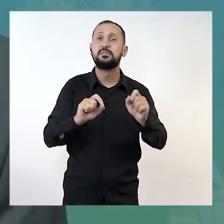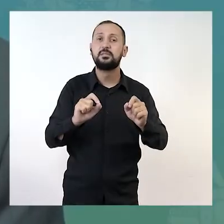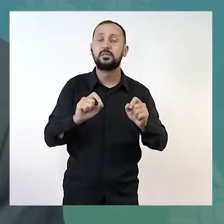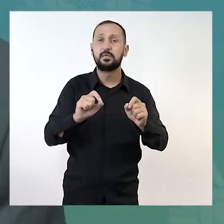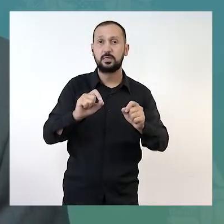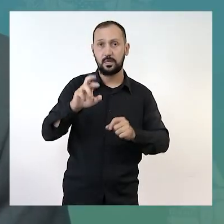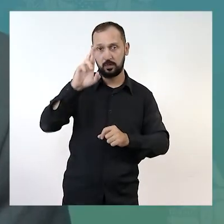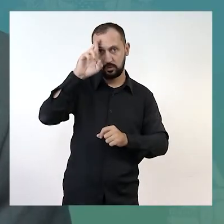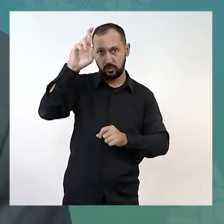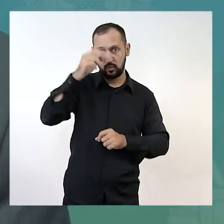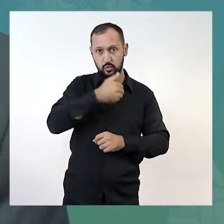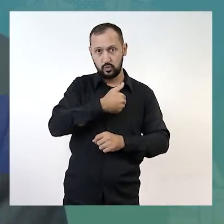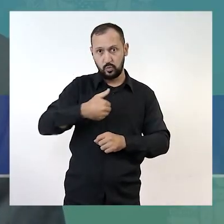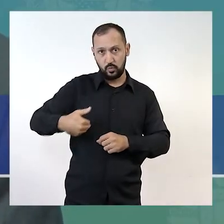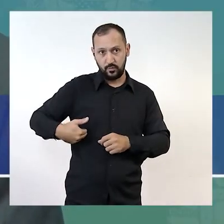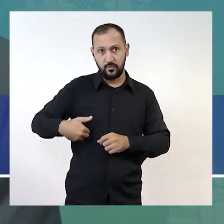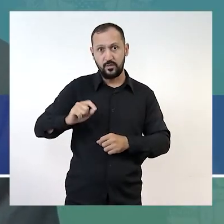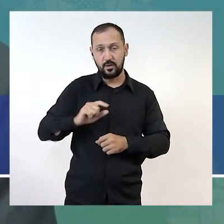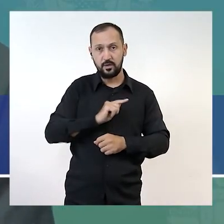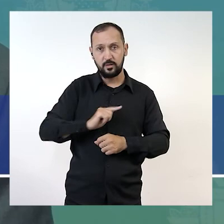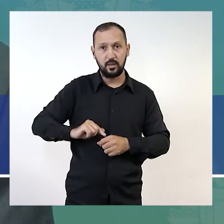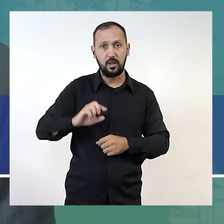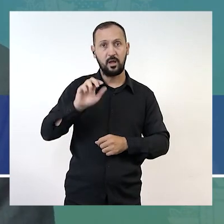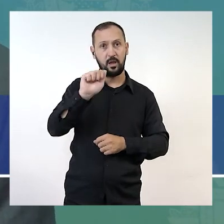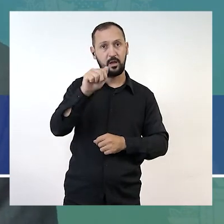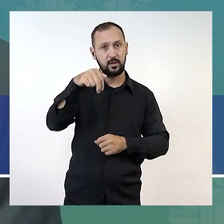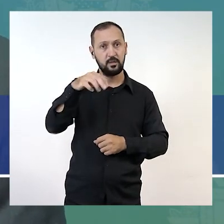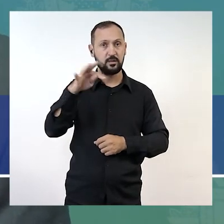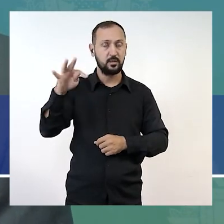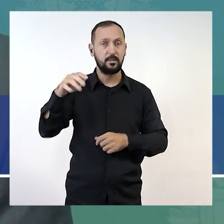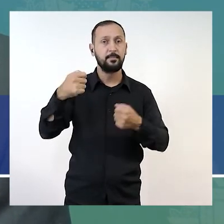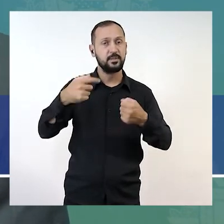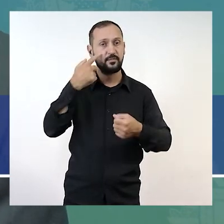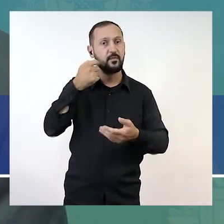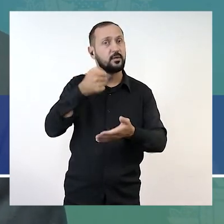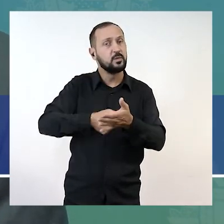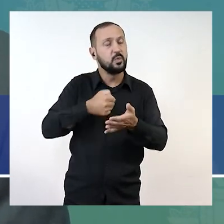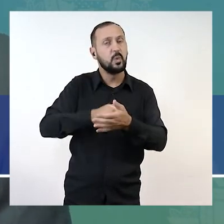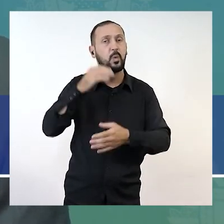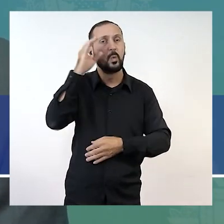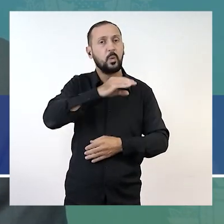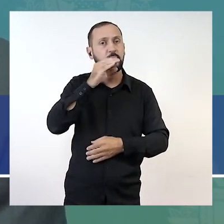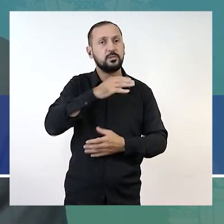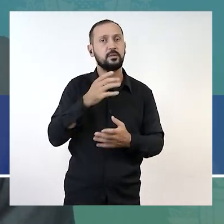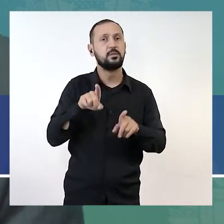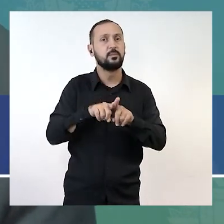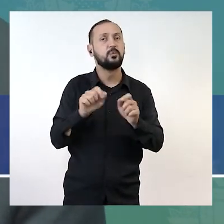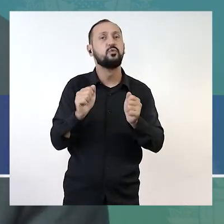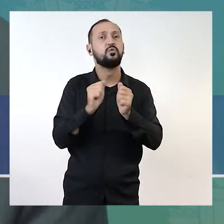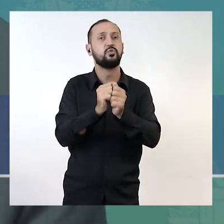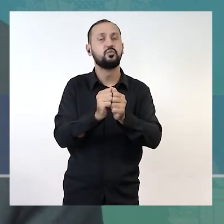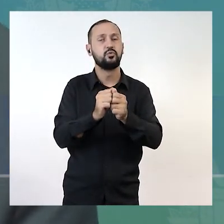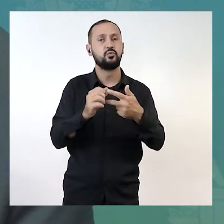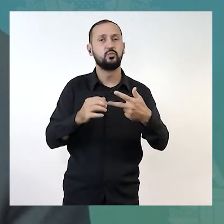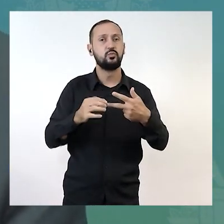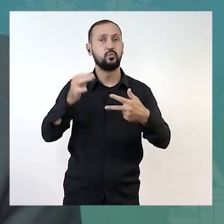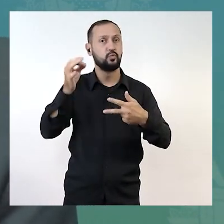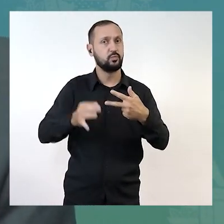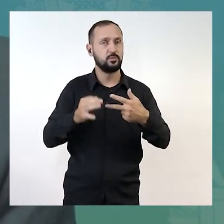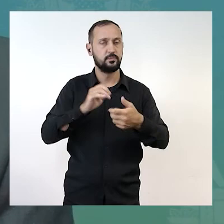7,80. É preciso que as autoridades governamentais, notadamente a ANTT, tomem uma providência urgente e o próprio